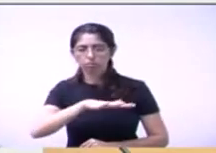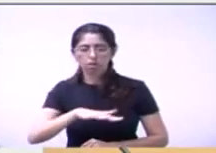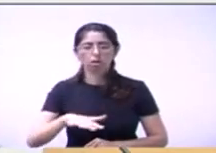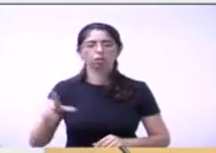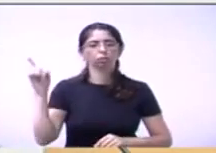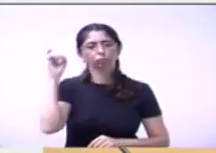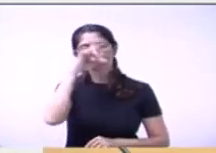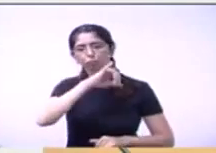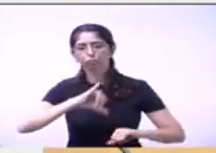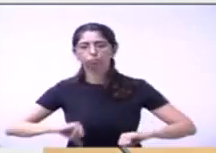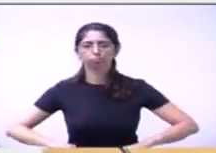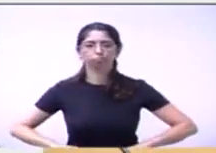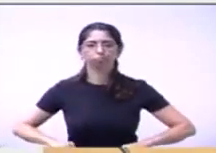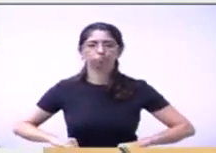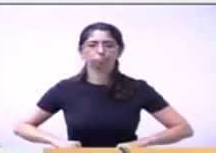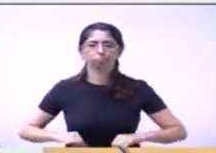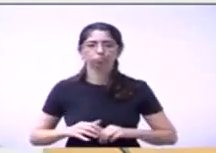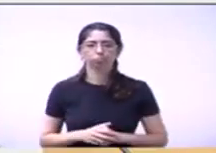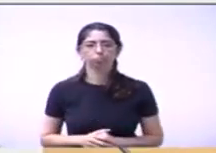precárias.